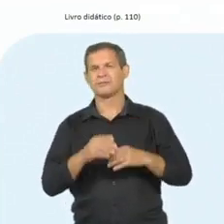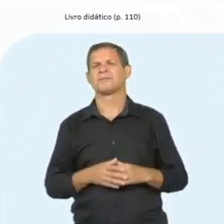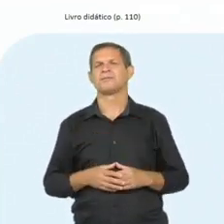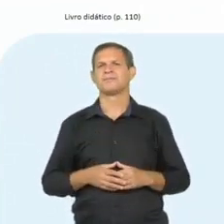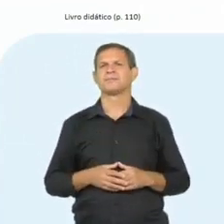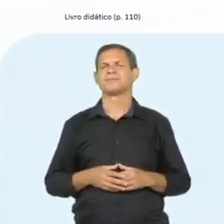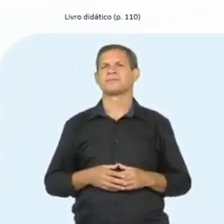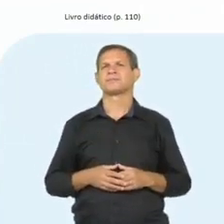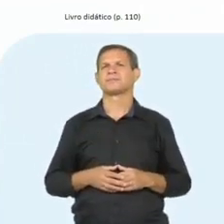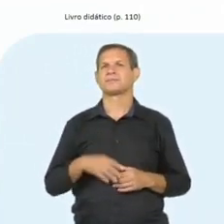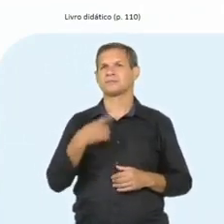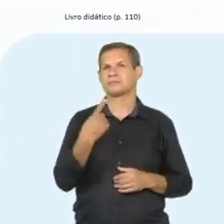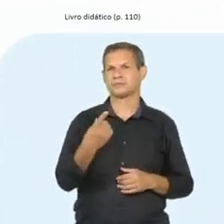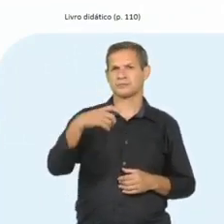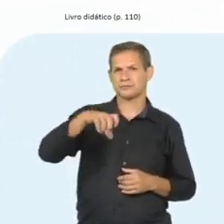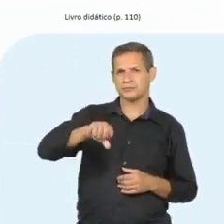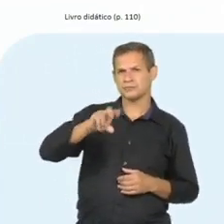de